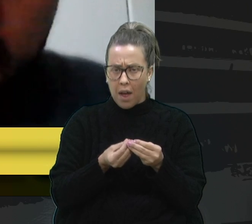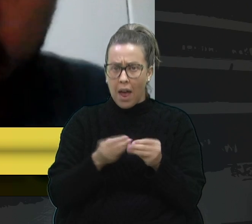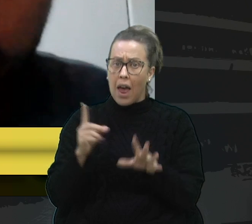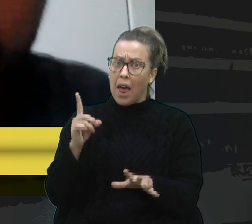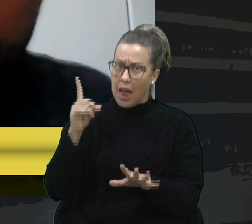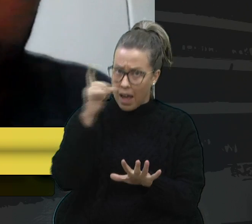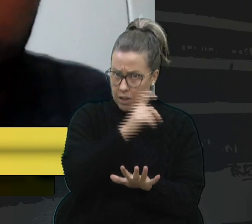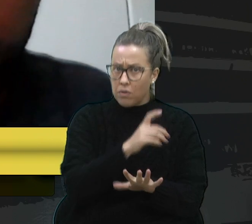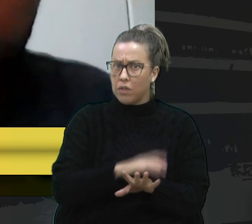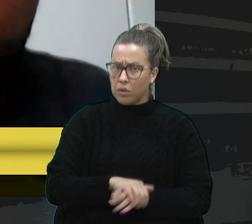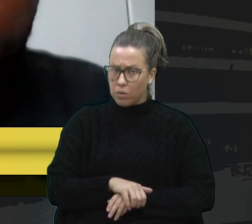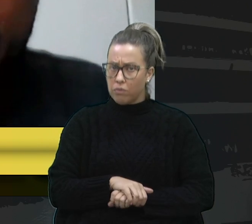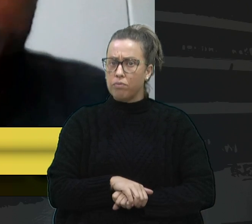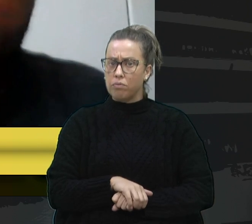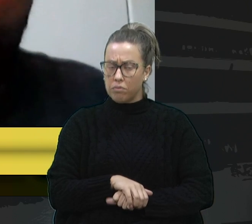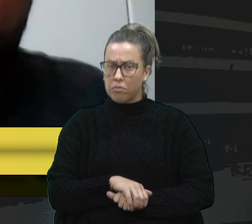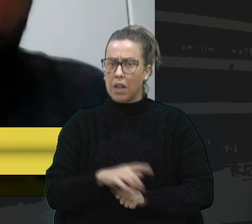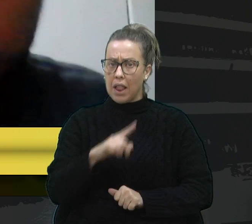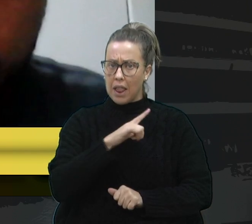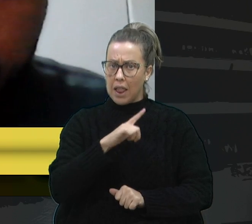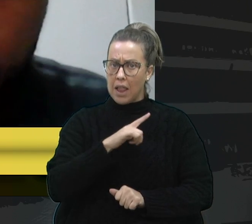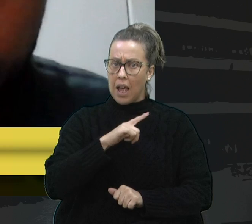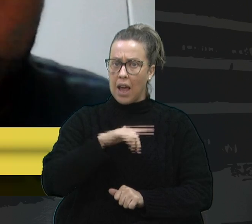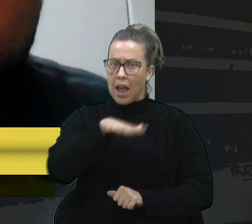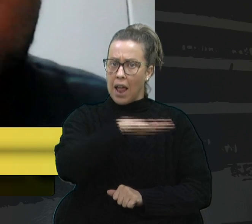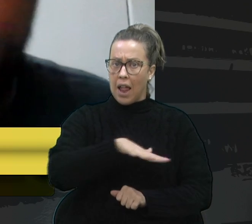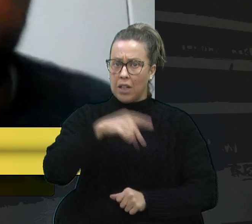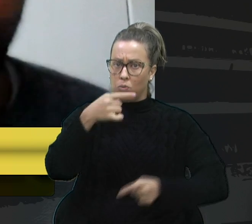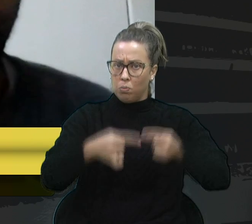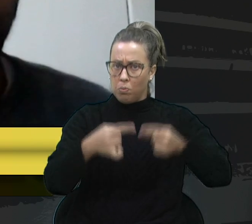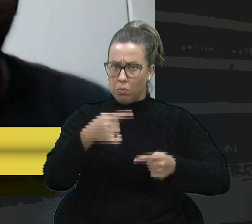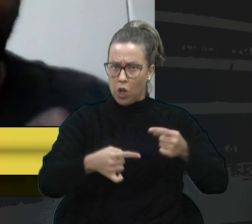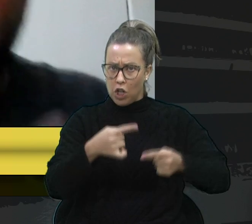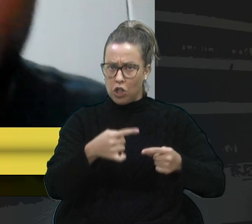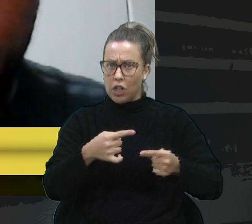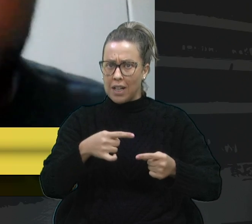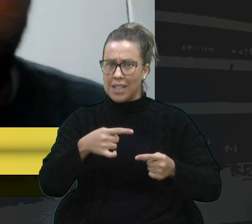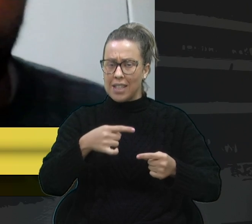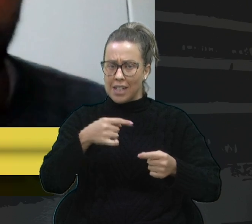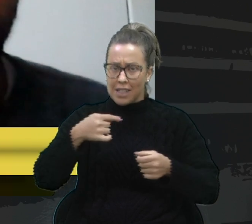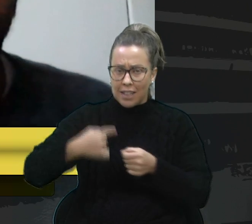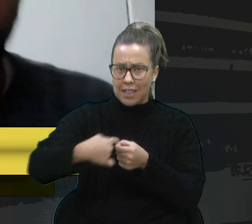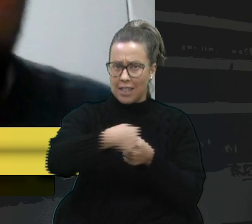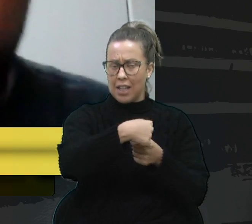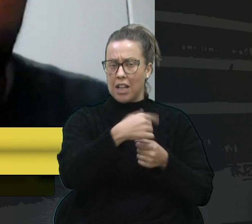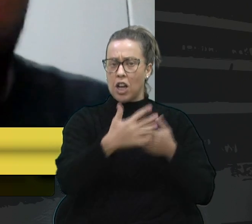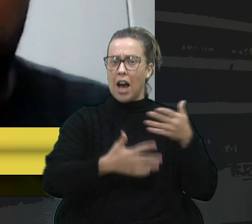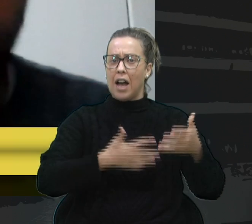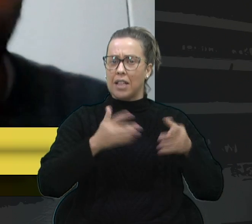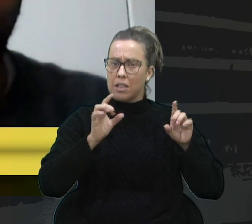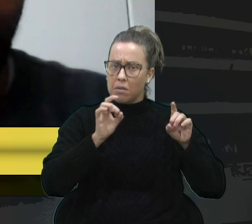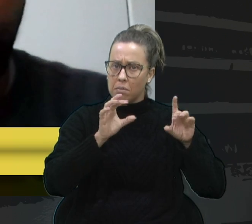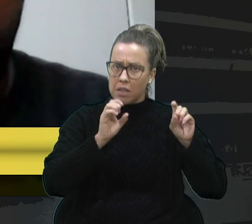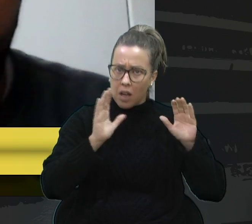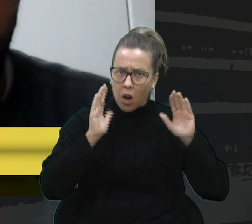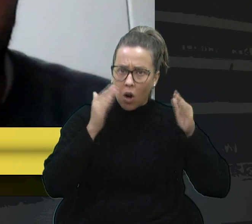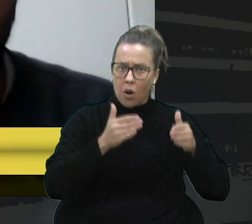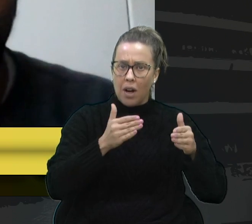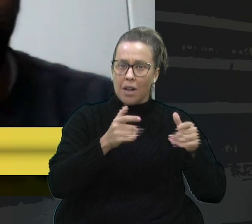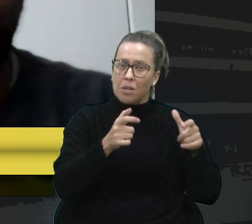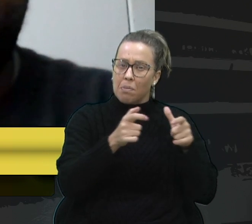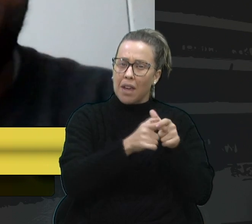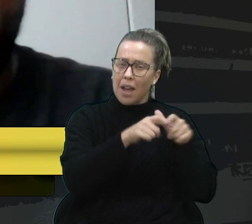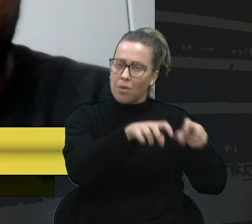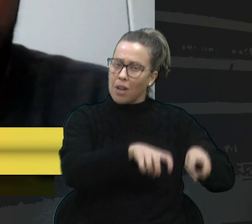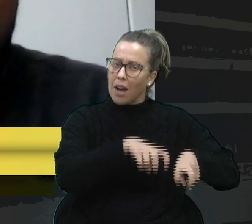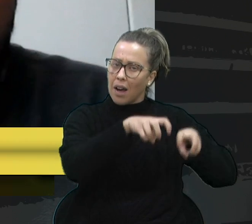difícil para ter políticas municipais que atendam especialmente os pequenos